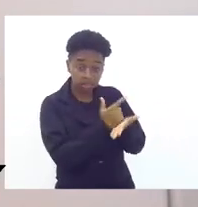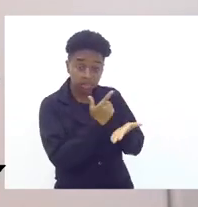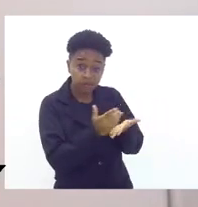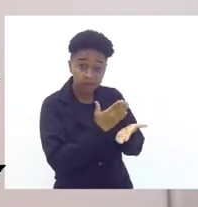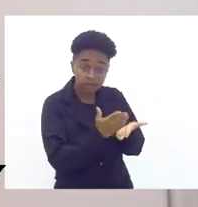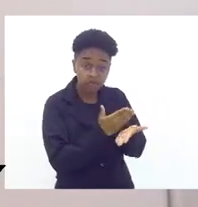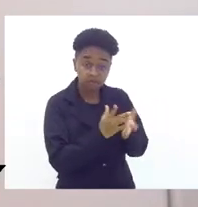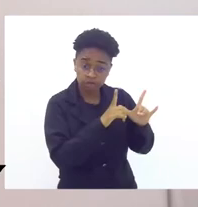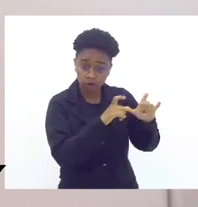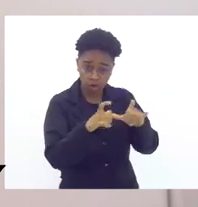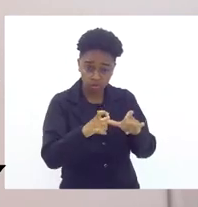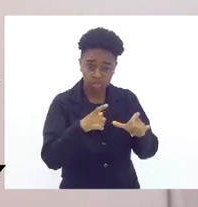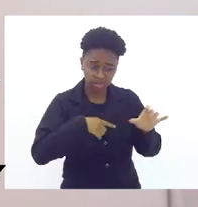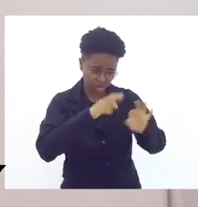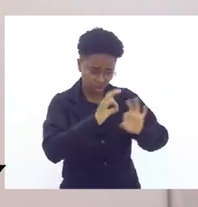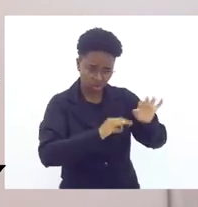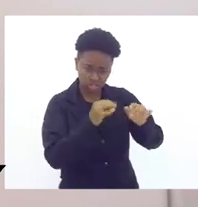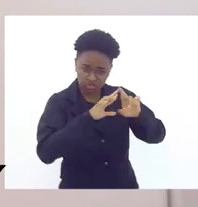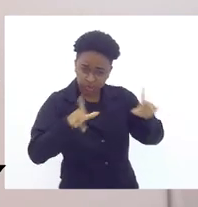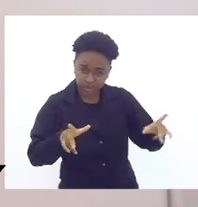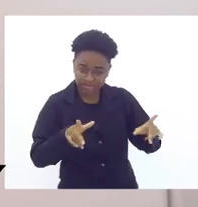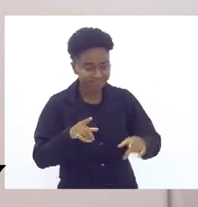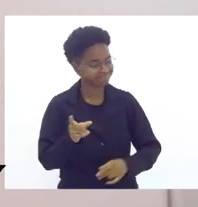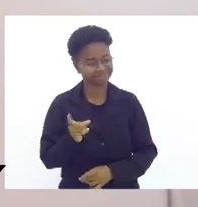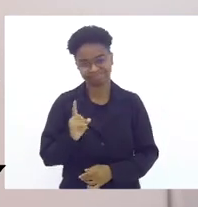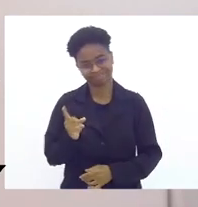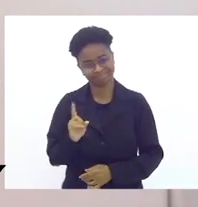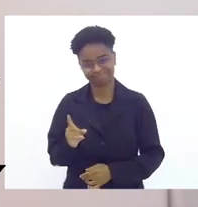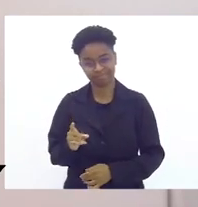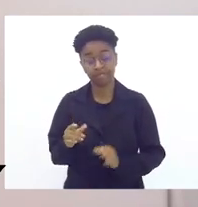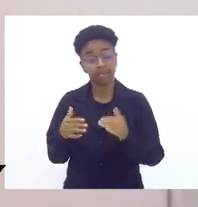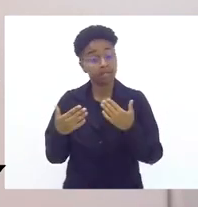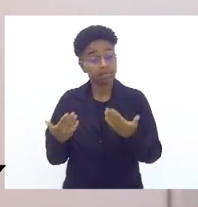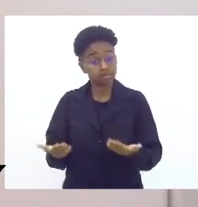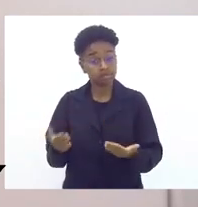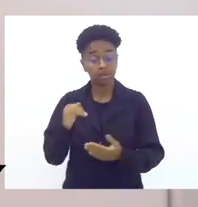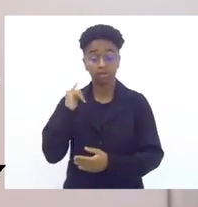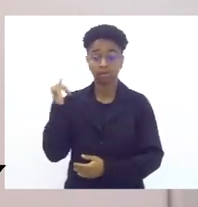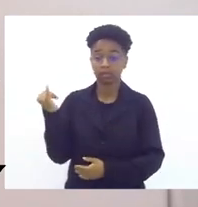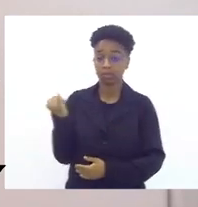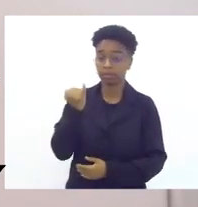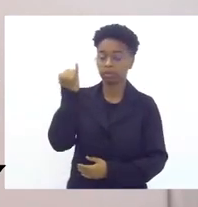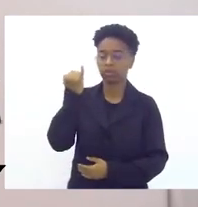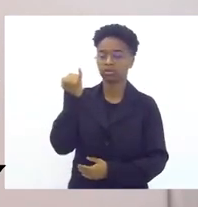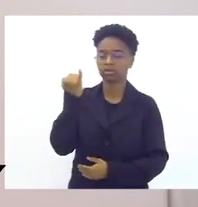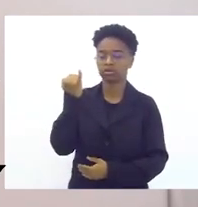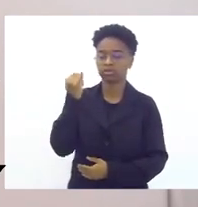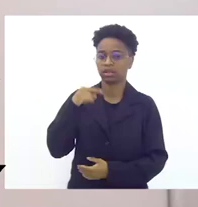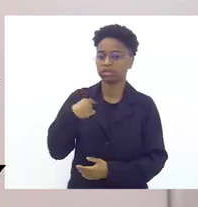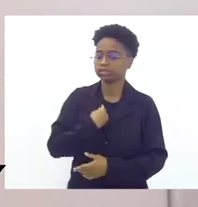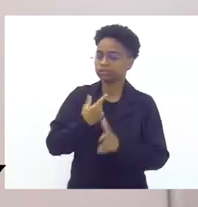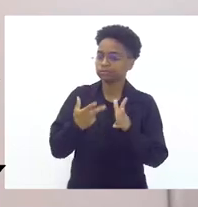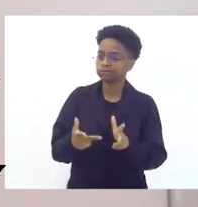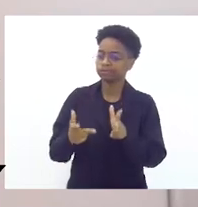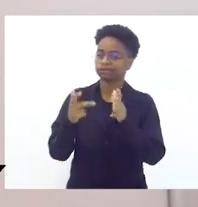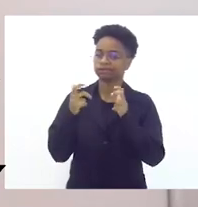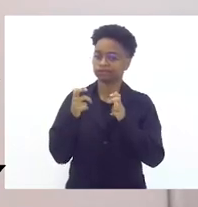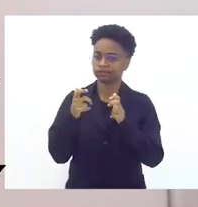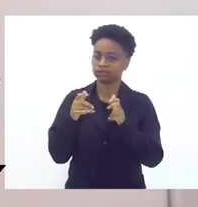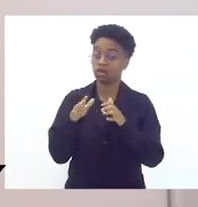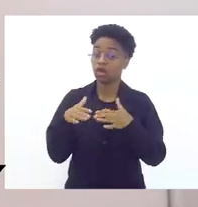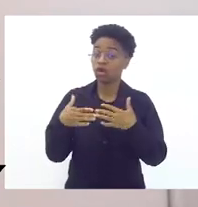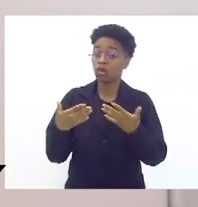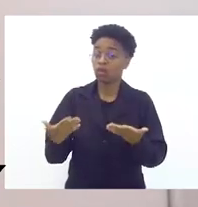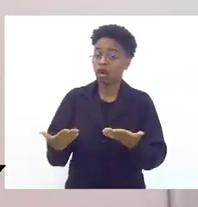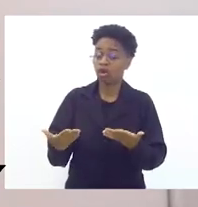não é montado fora desse corpo então é importante que a gente possa observar Quais são